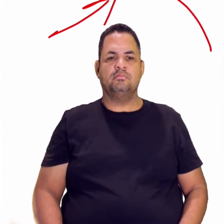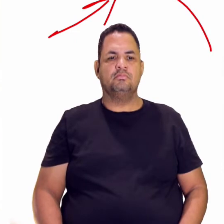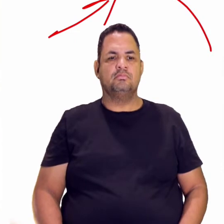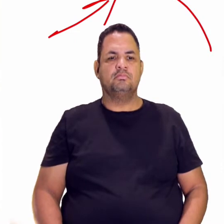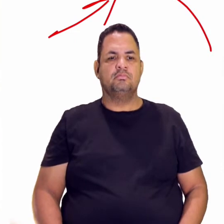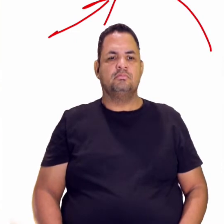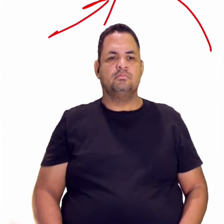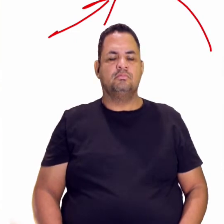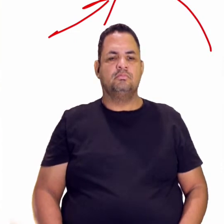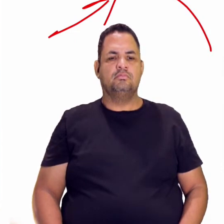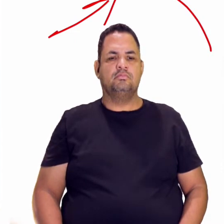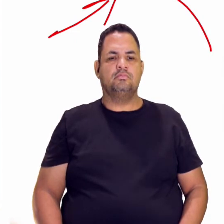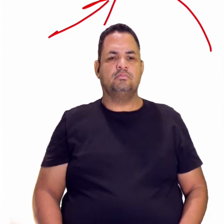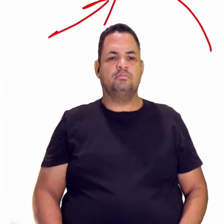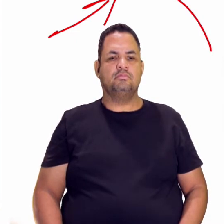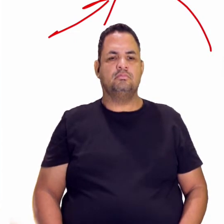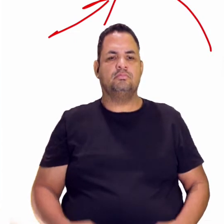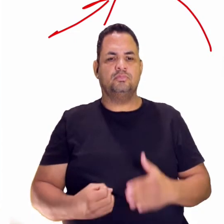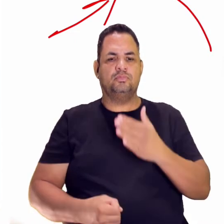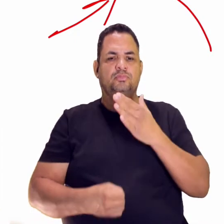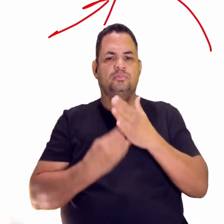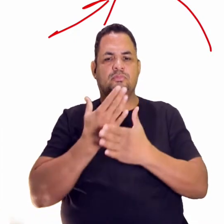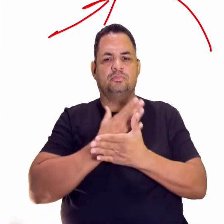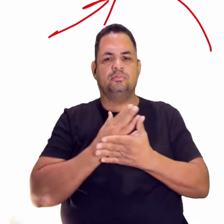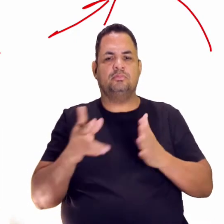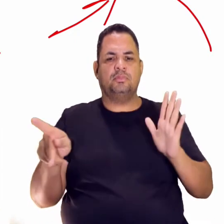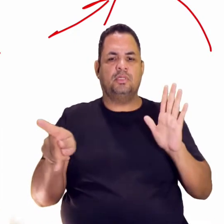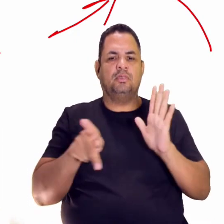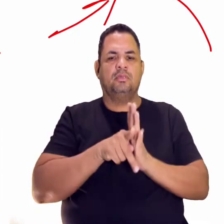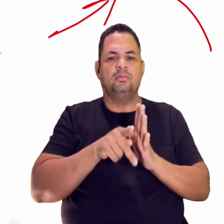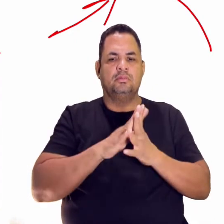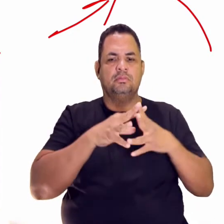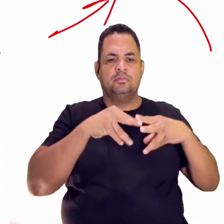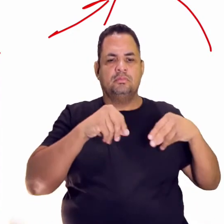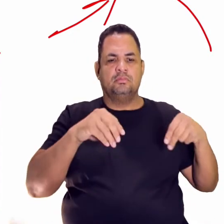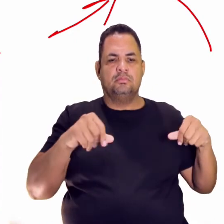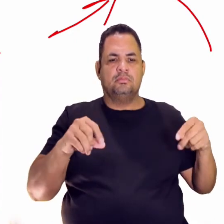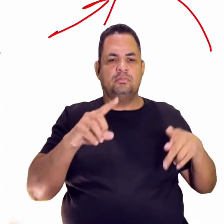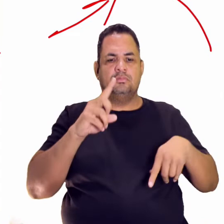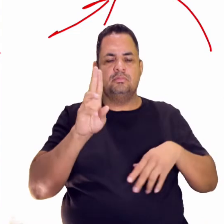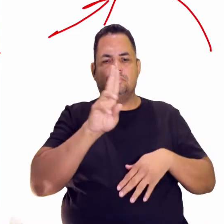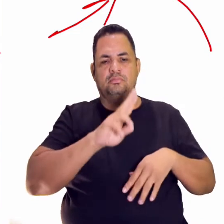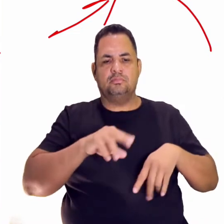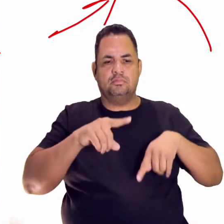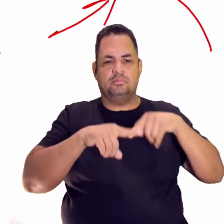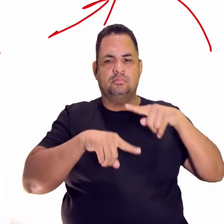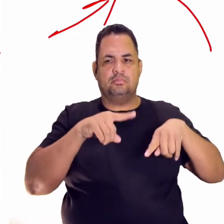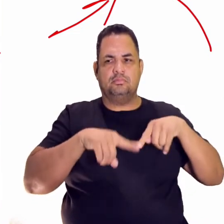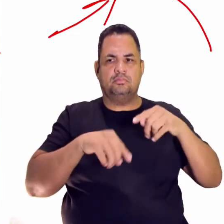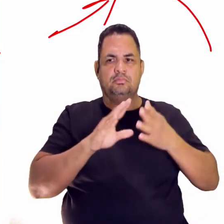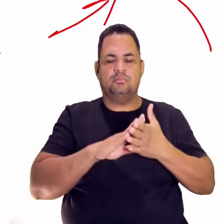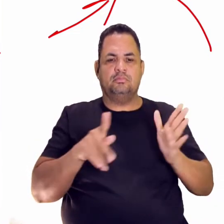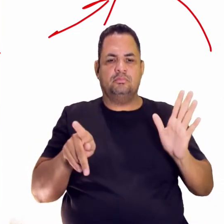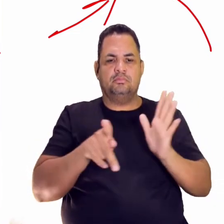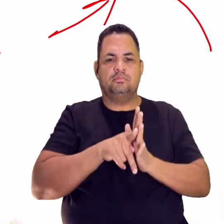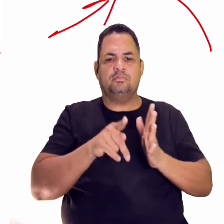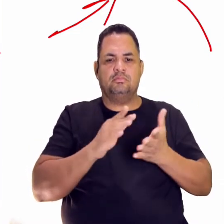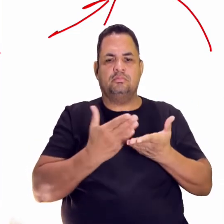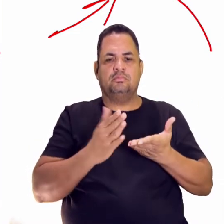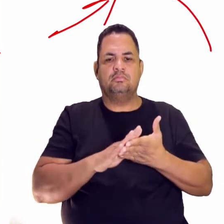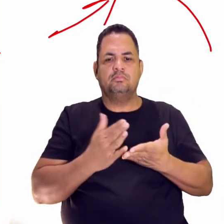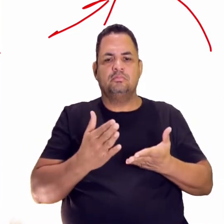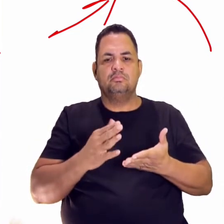questionar. Então, são criadas a partir do próprio terreno, usando o próprio espaço, a própria terra,